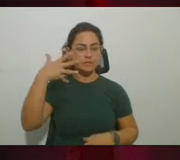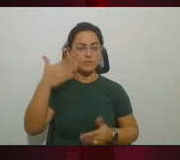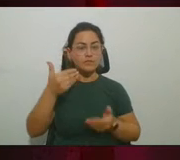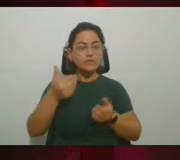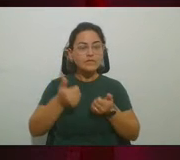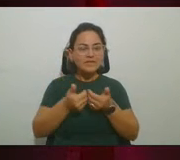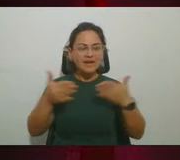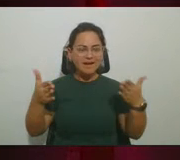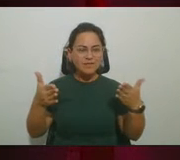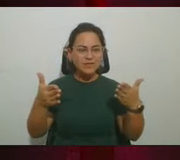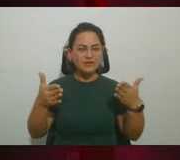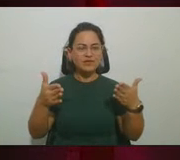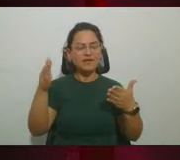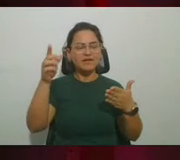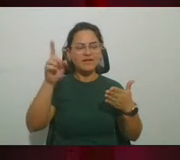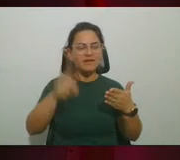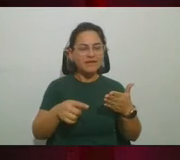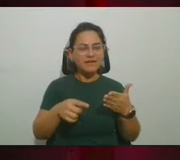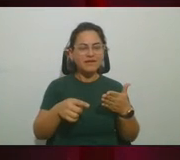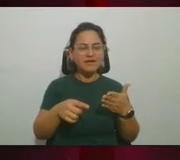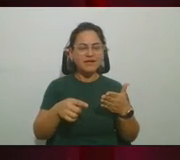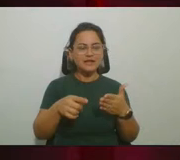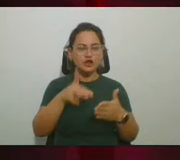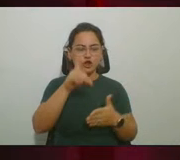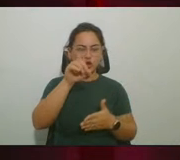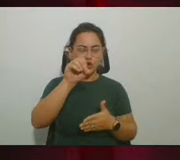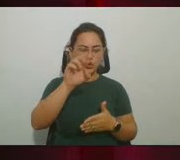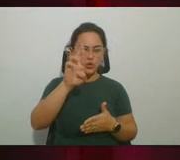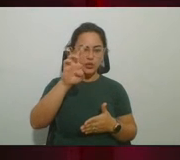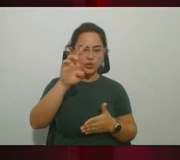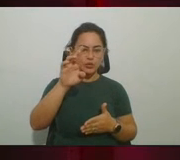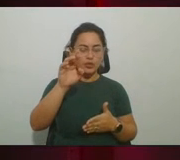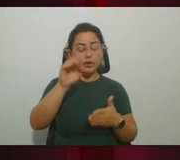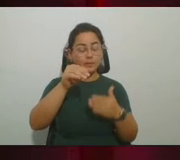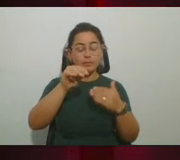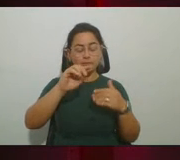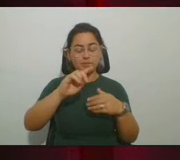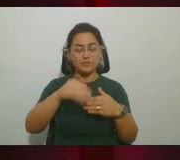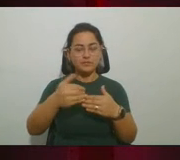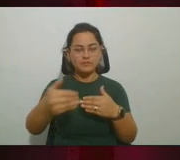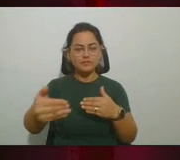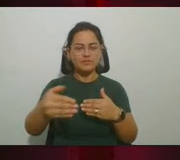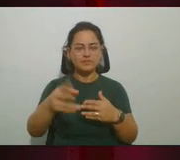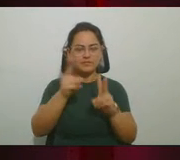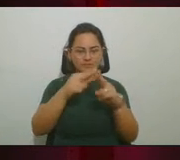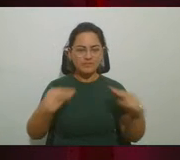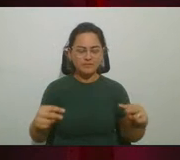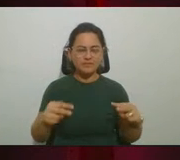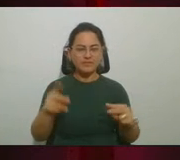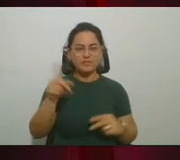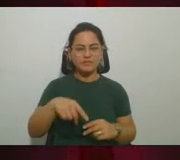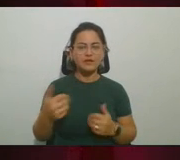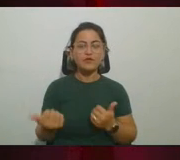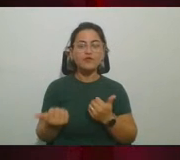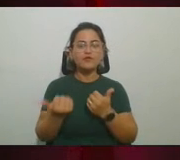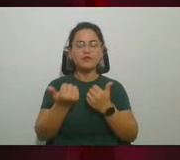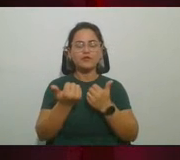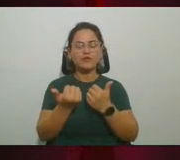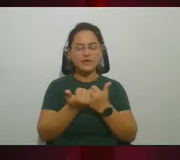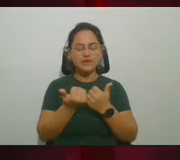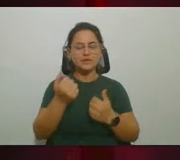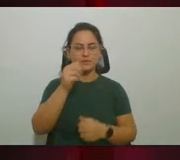Para conduzir os trabalhos doravante virtualmente, convidamos o vice-presidente da